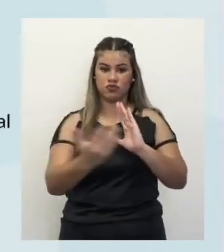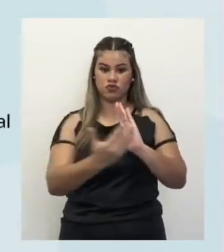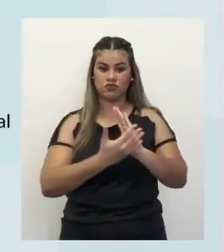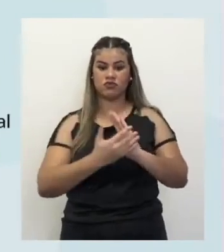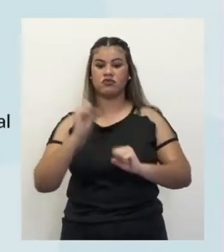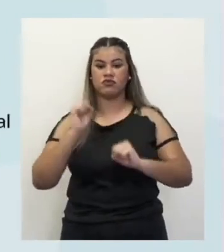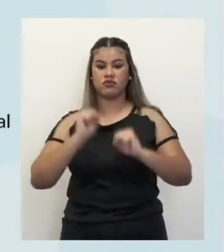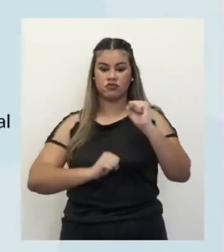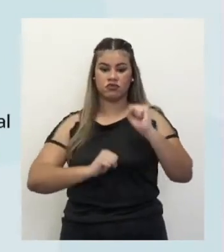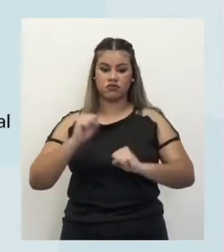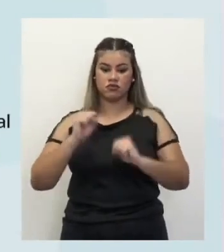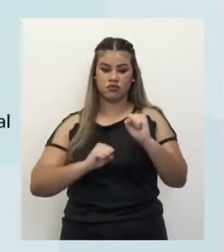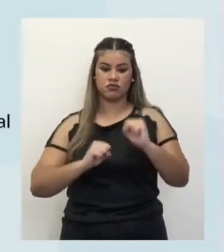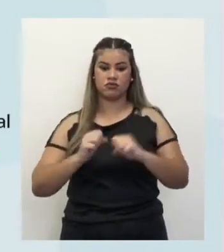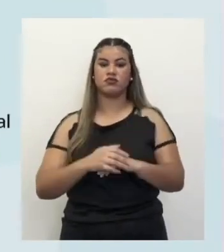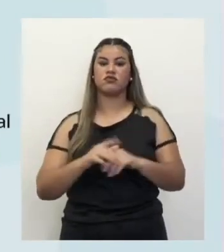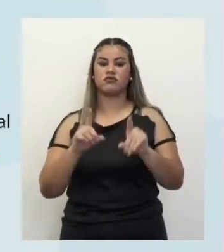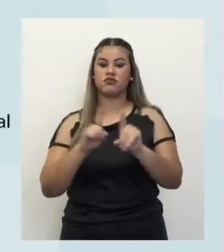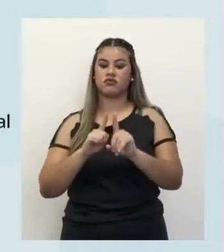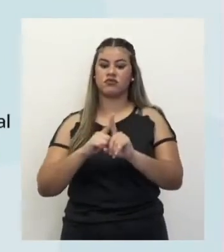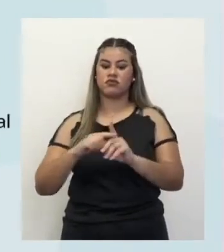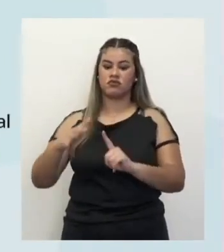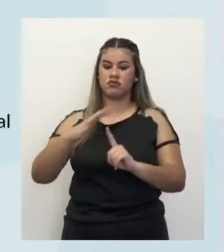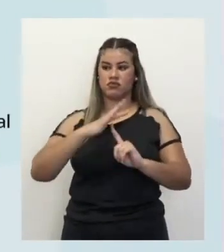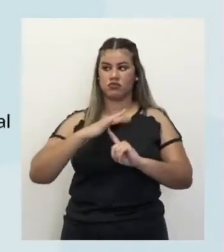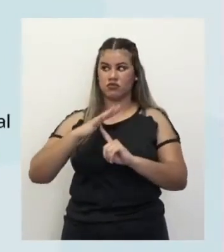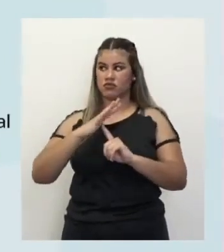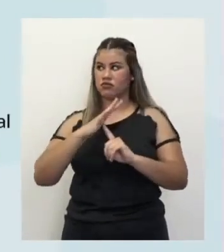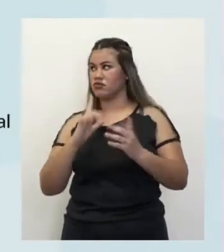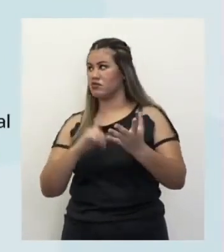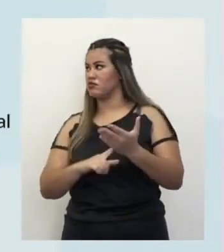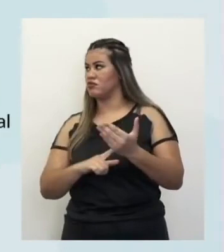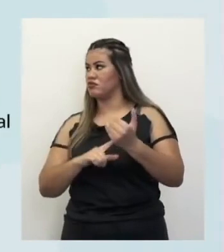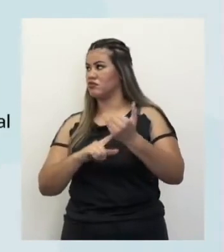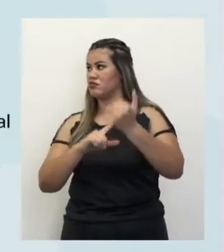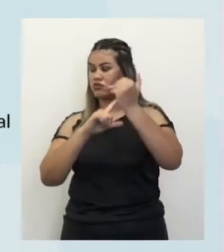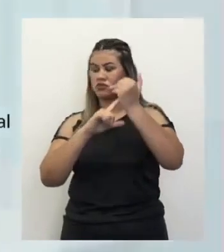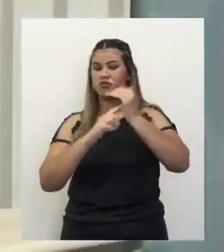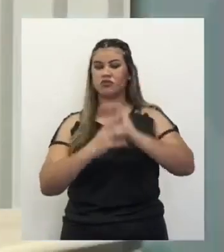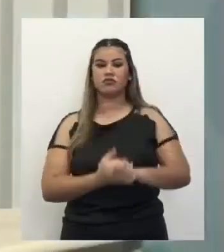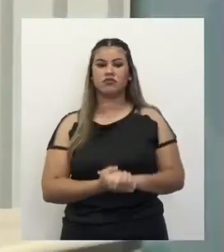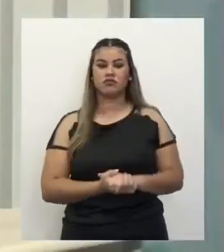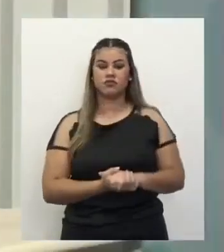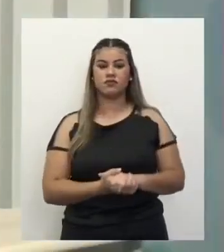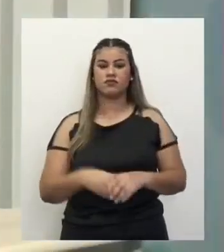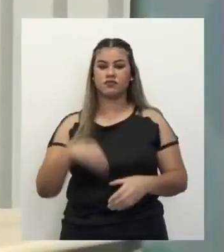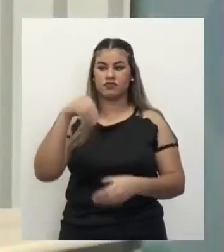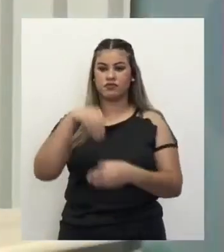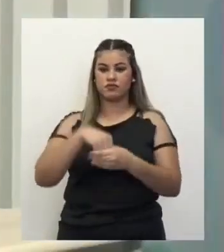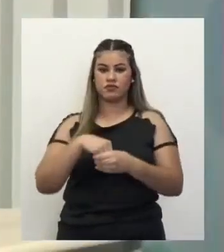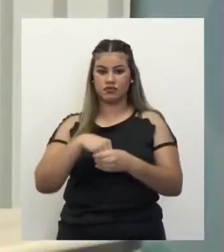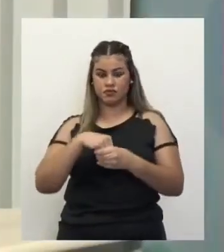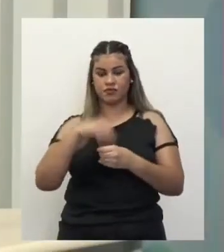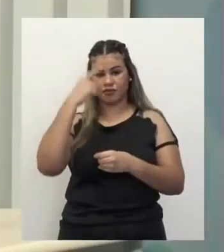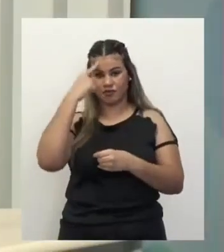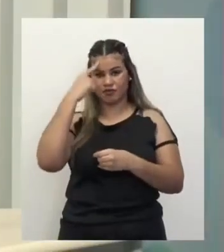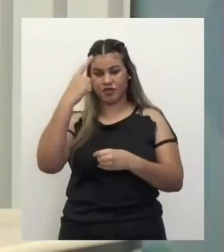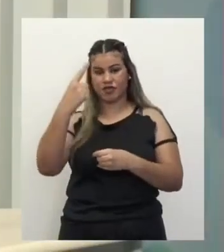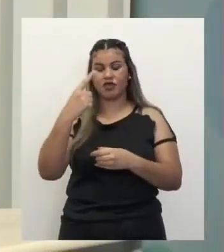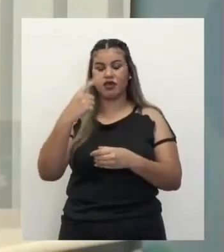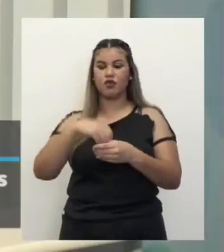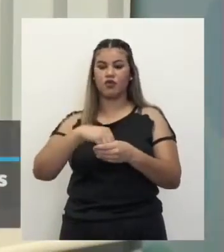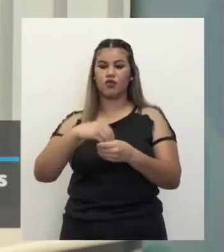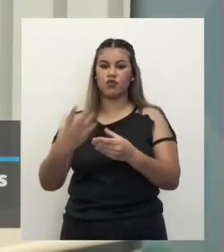dia e também a questão de parques tecnológicos. Então, dentro dos estudos sobre a localização